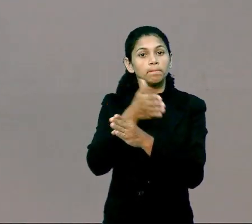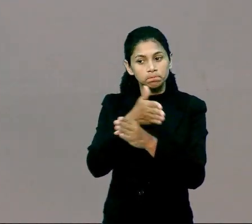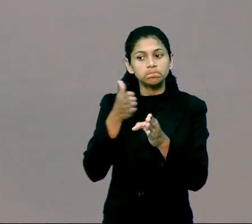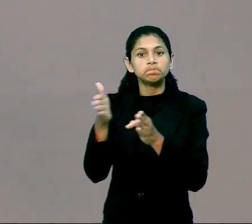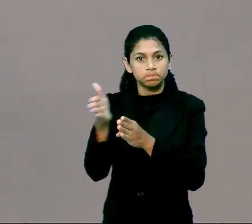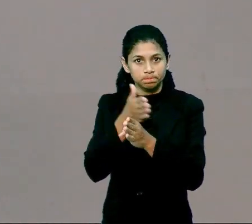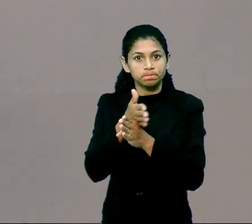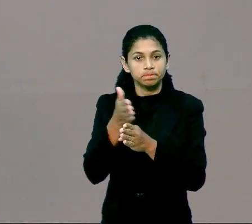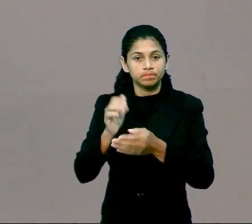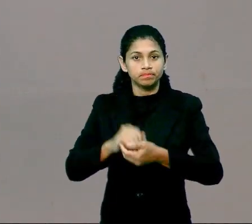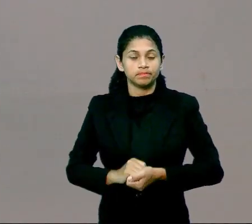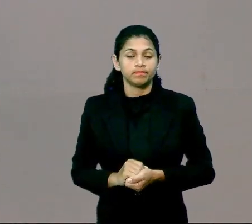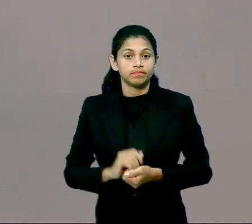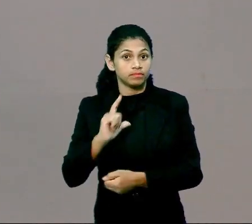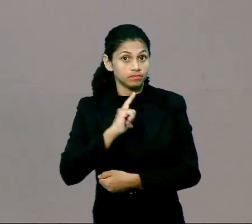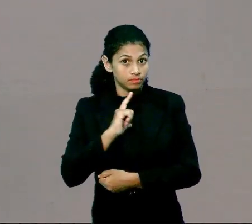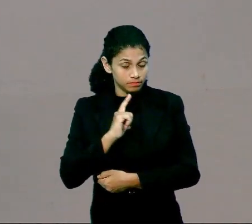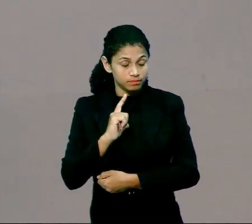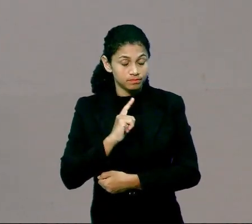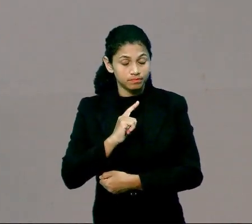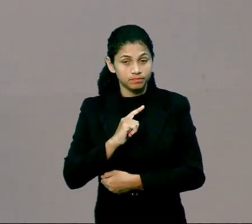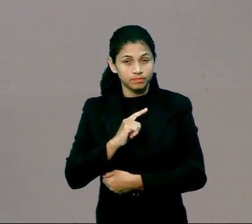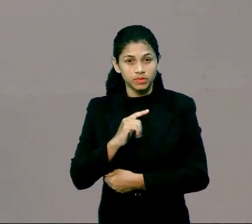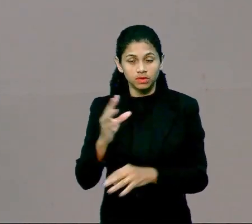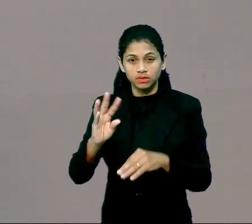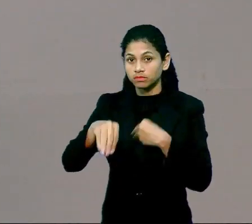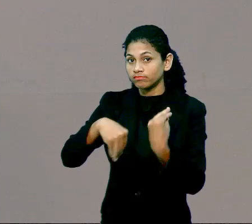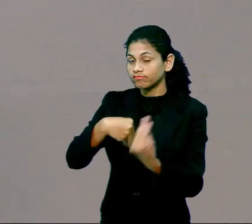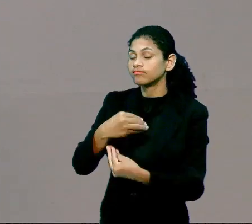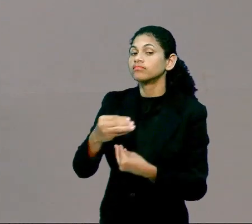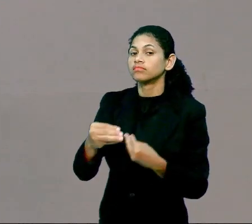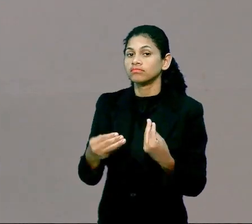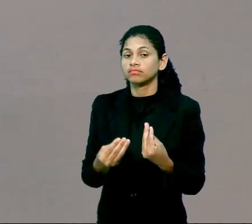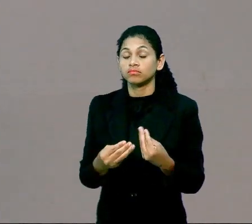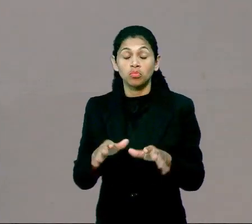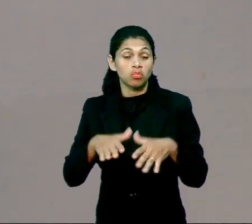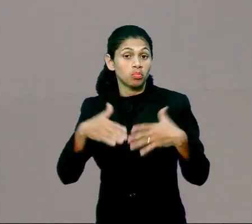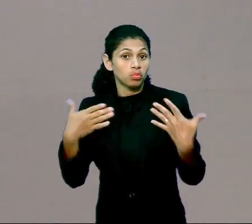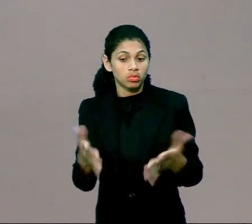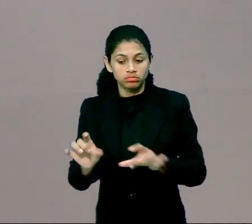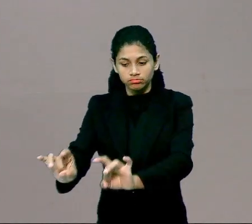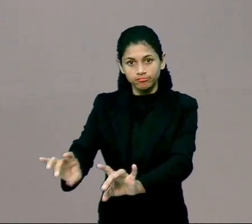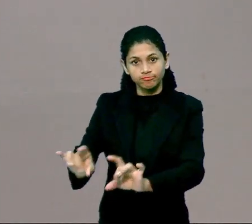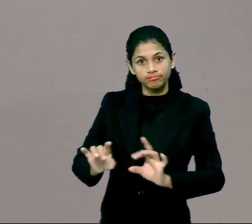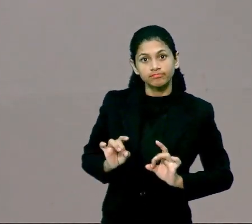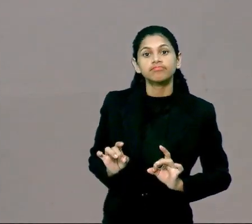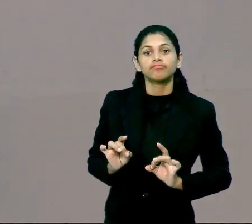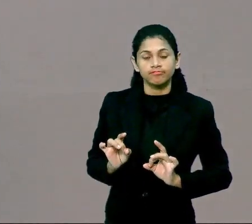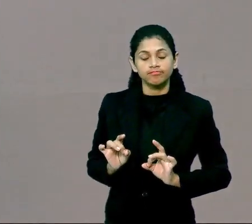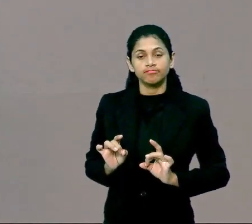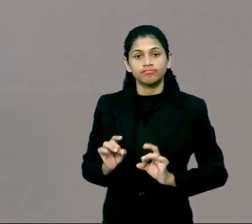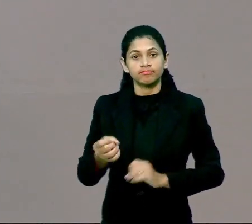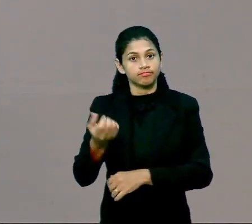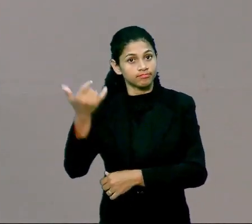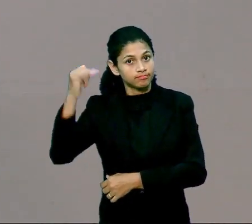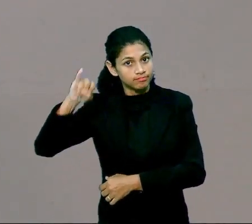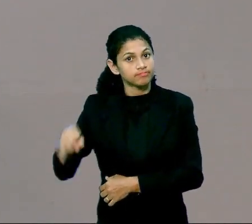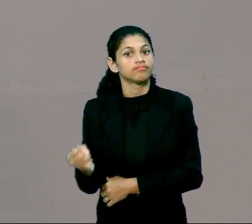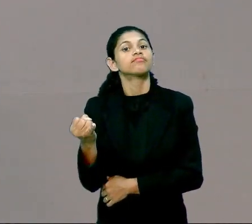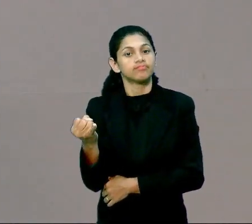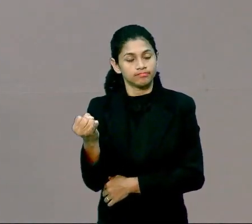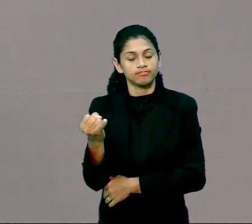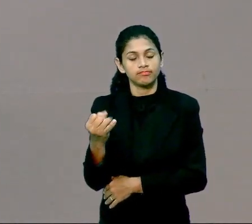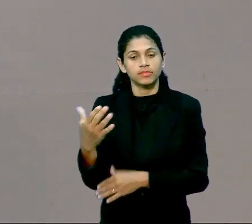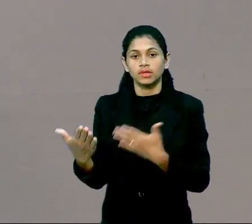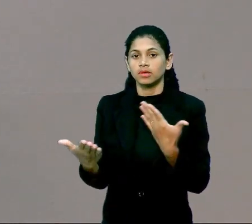ele permite que a gente faça essa mesclagem de como e qual determinada técnica vai ser um pouco mais bem aproveitada em